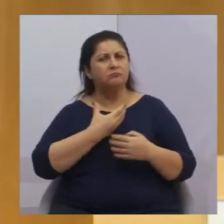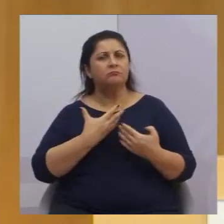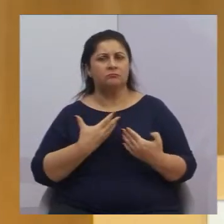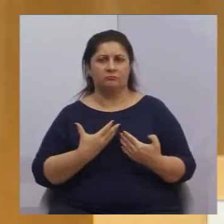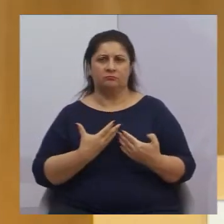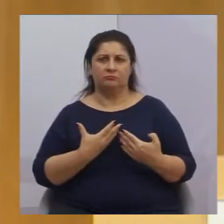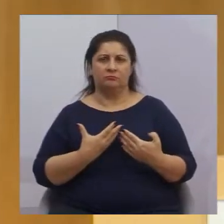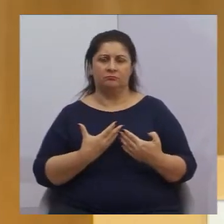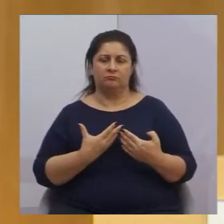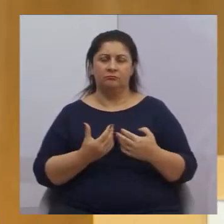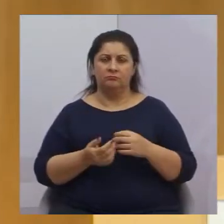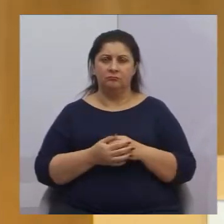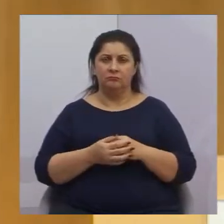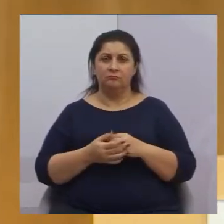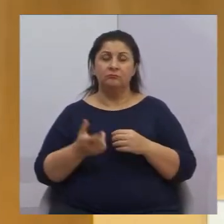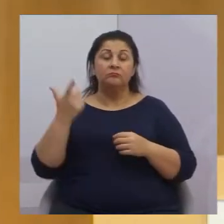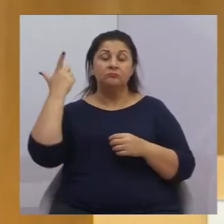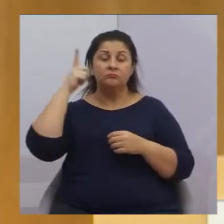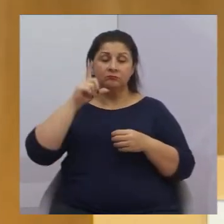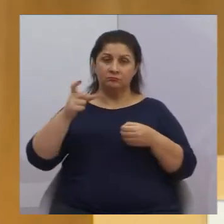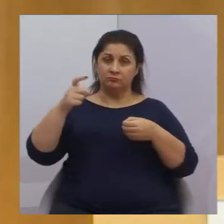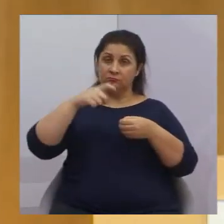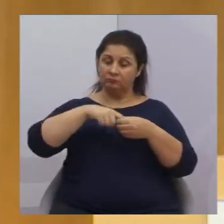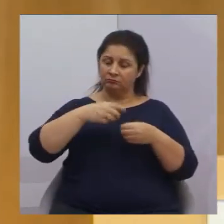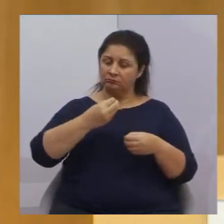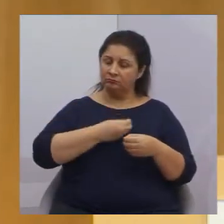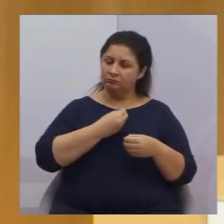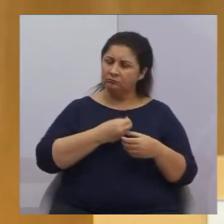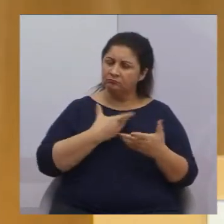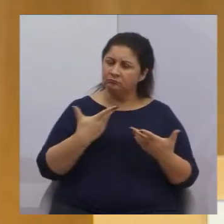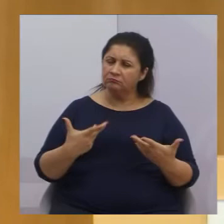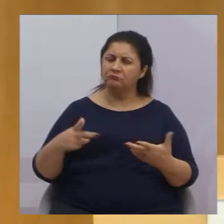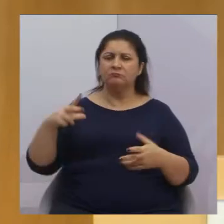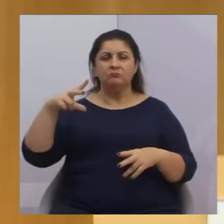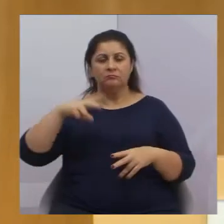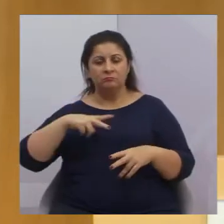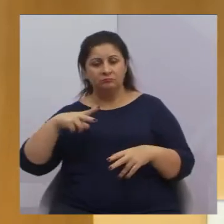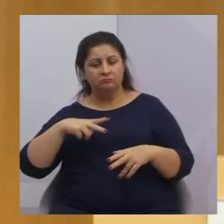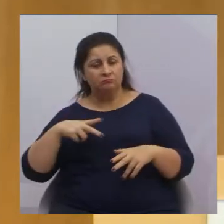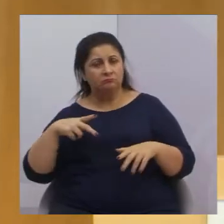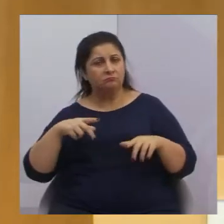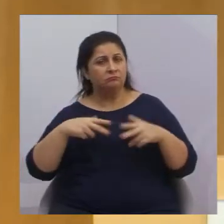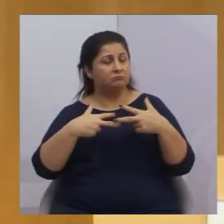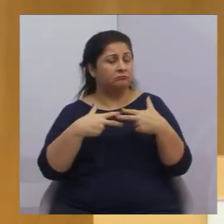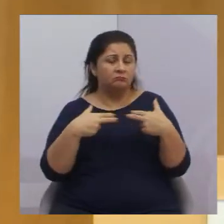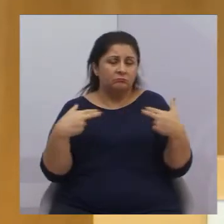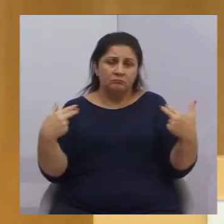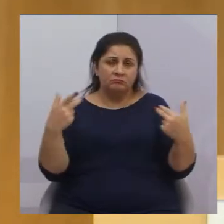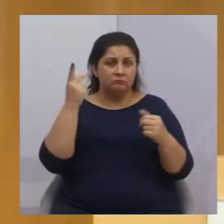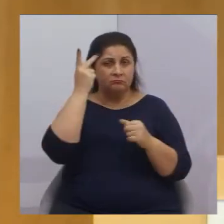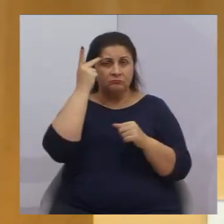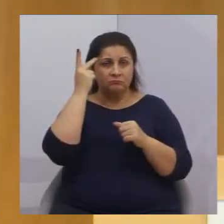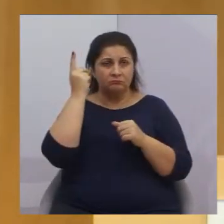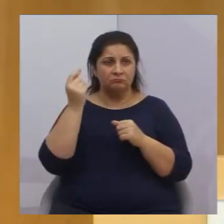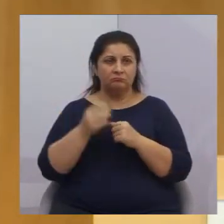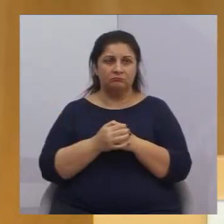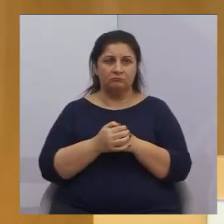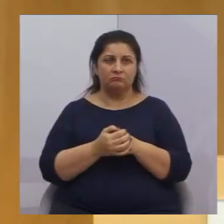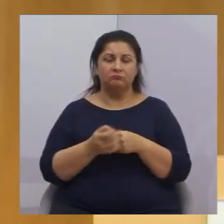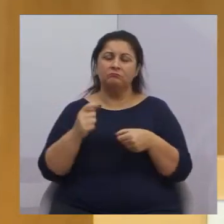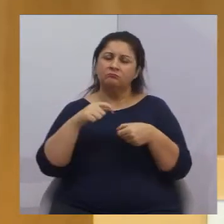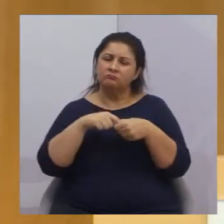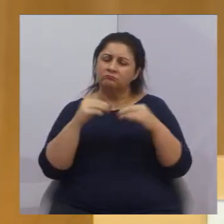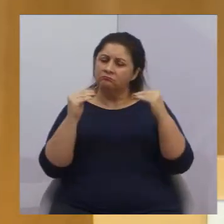possa conseguir retomar a sua vida pessoal, a sua vida laboral e as coisas novamente entrarem em